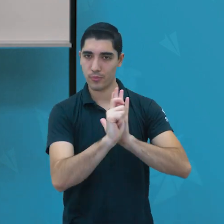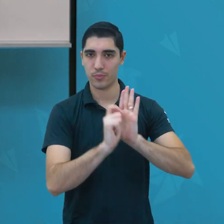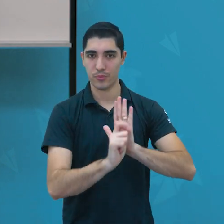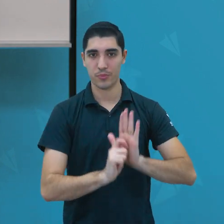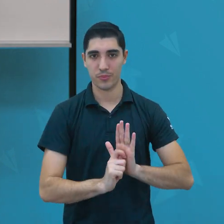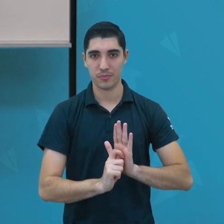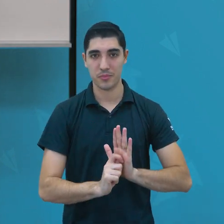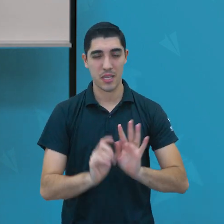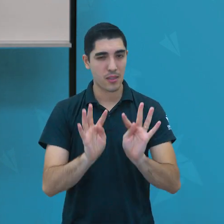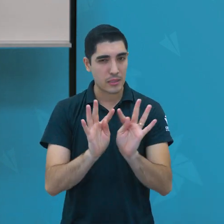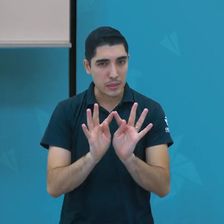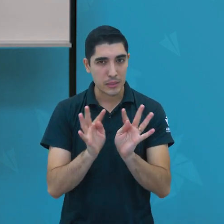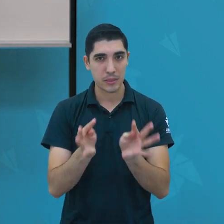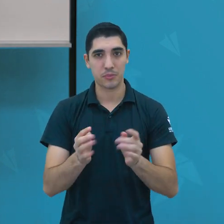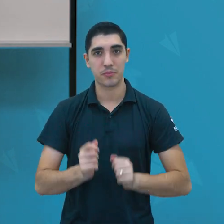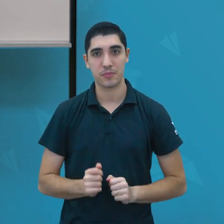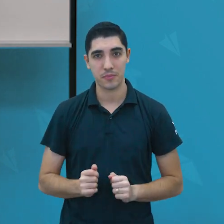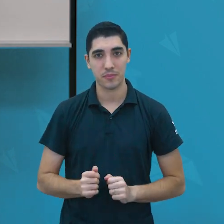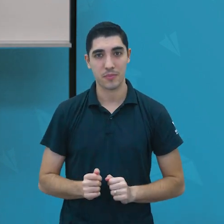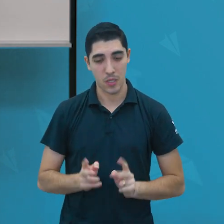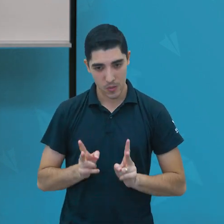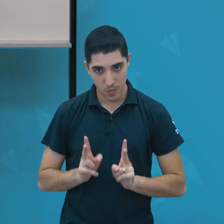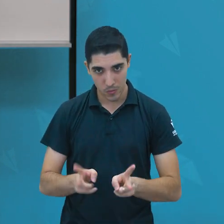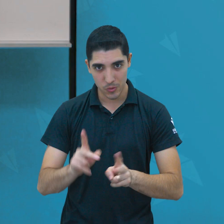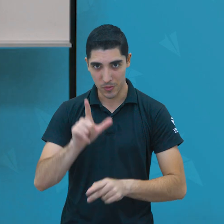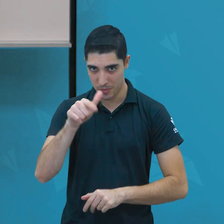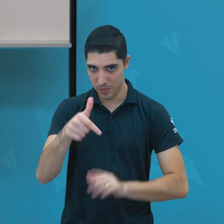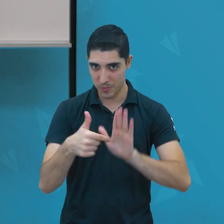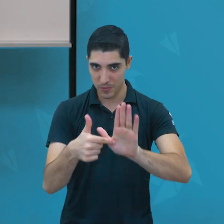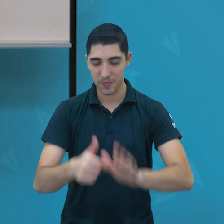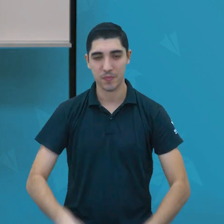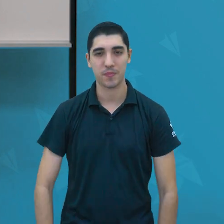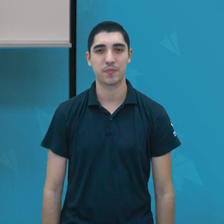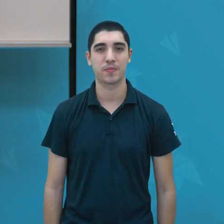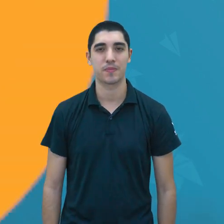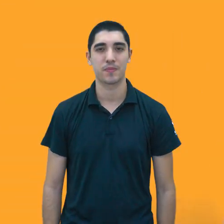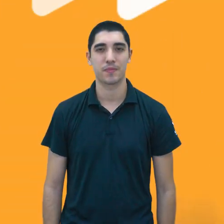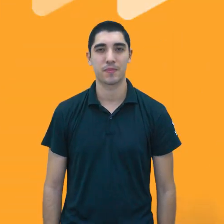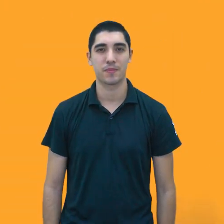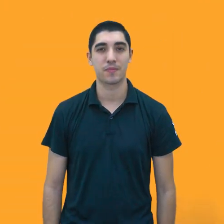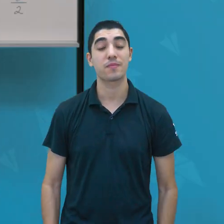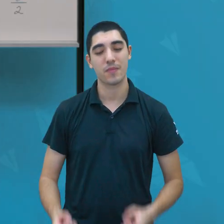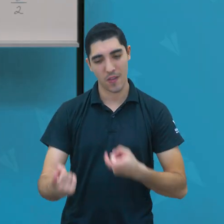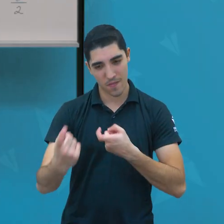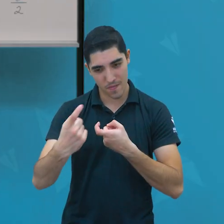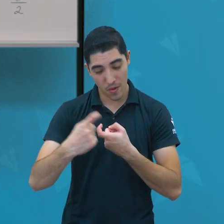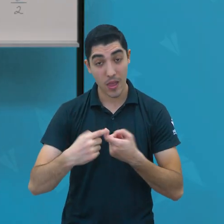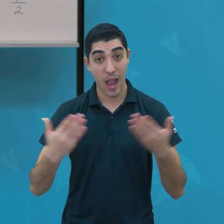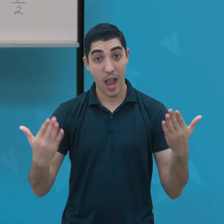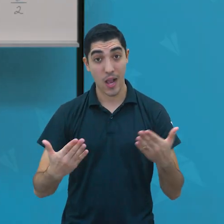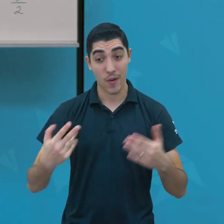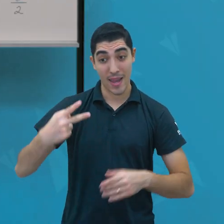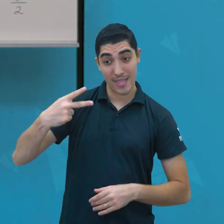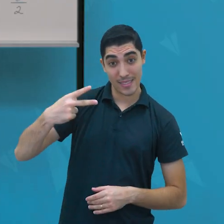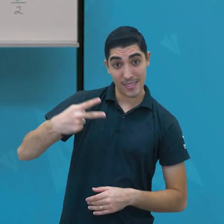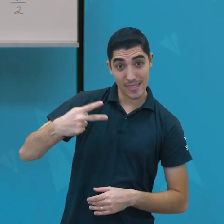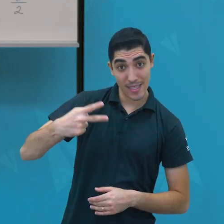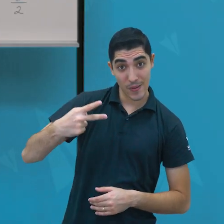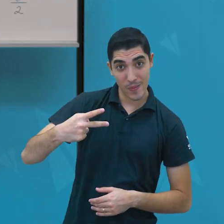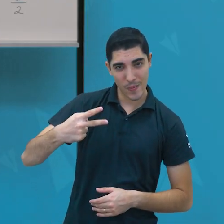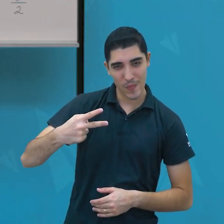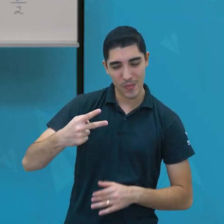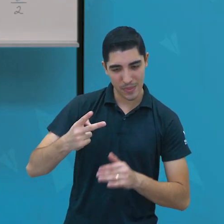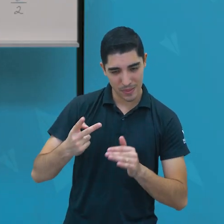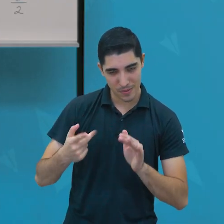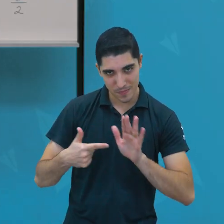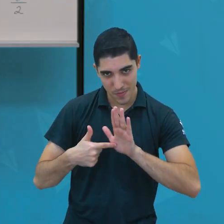e escrever. Tá? Simplificação. Continuamos já já. Voltando aqui, pessoal, segunda parte